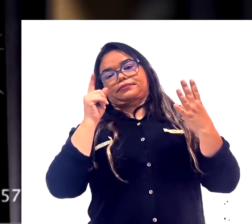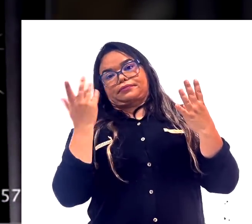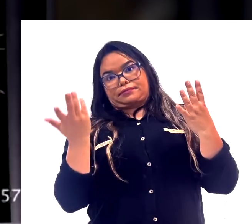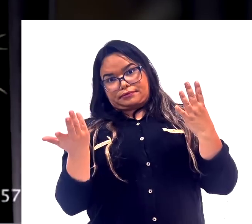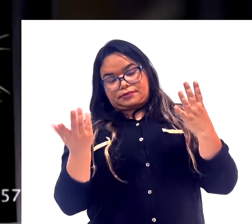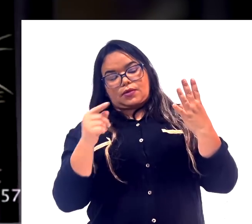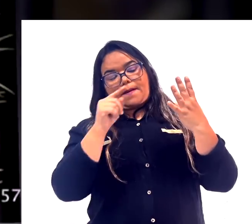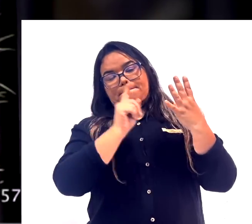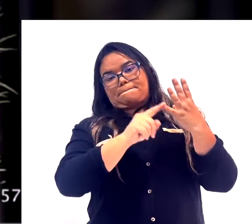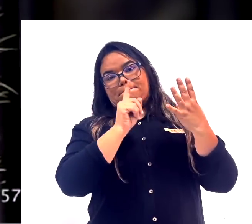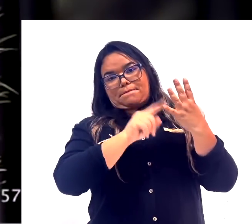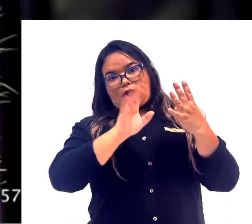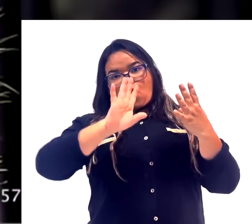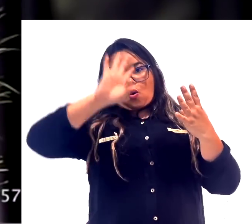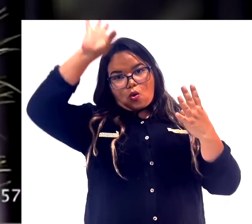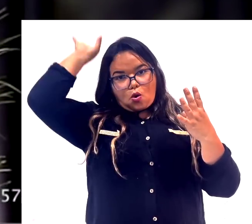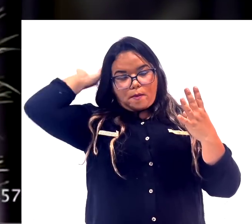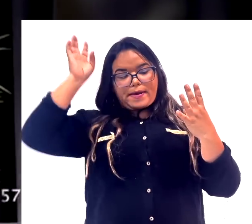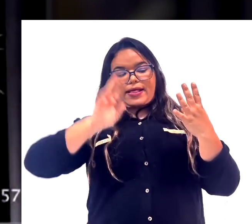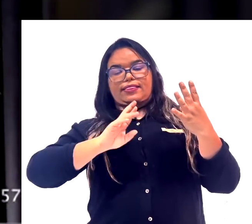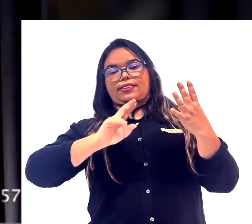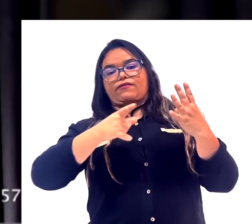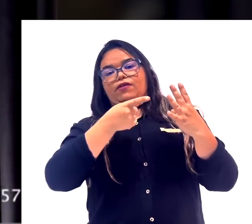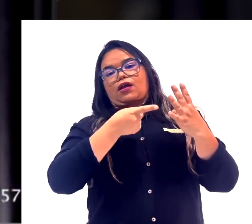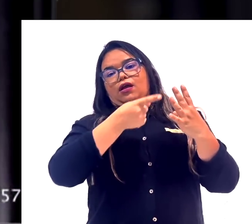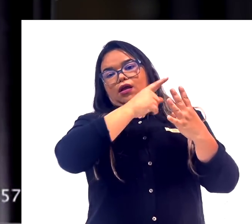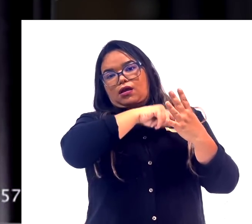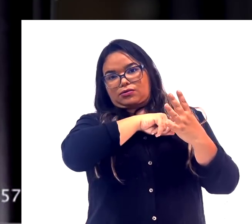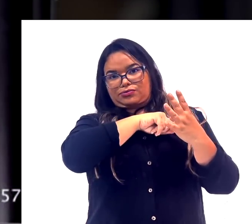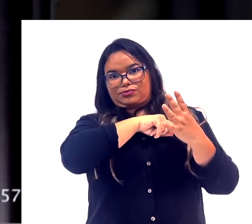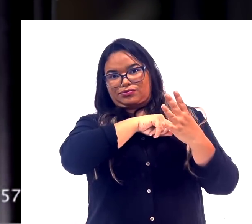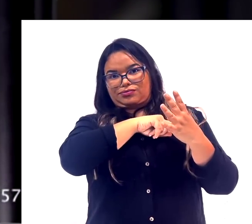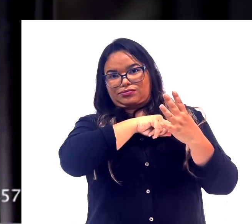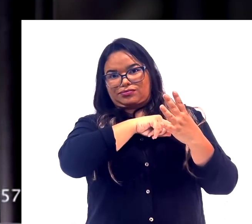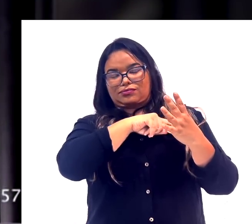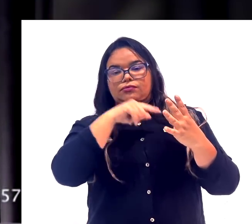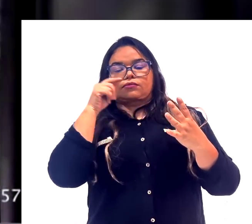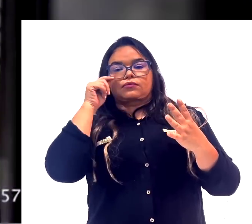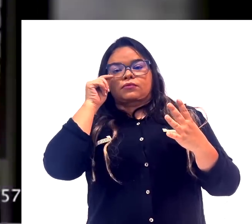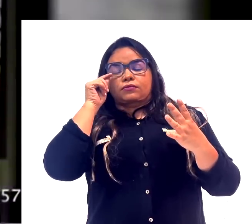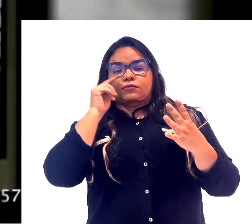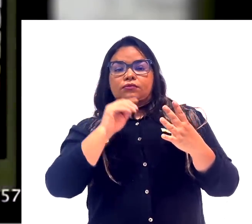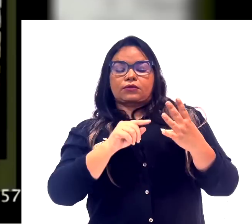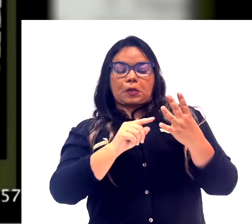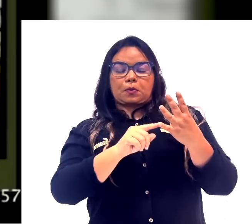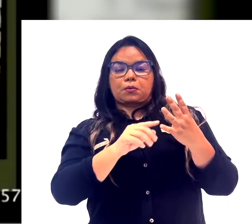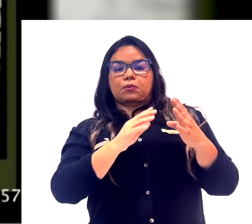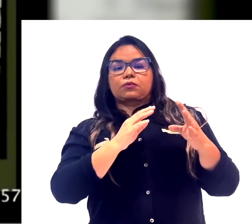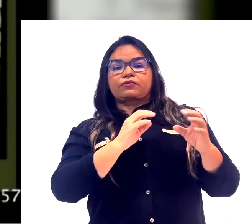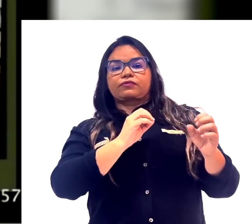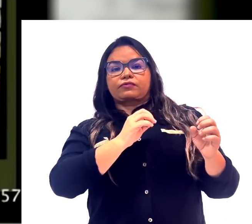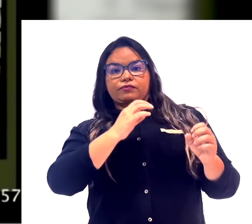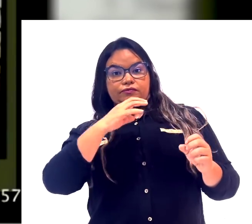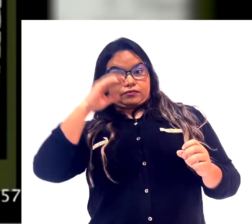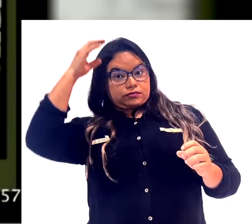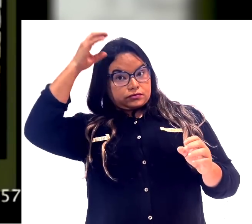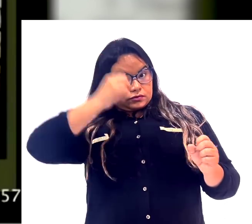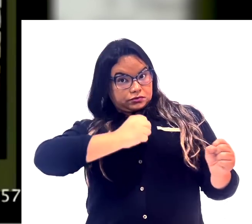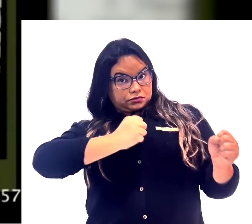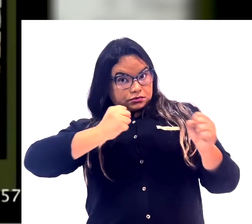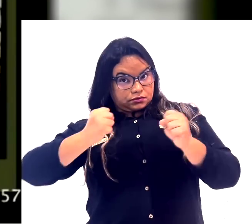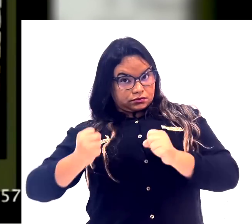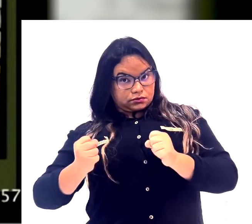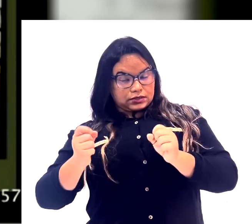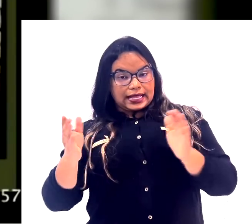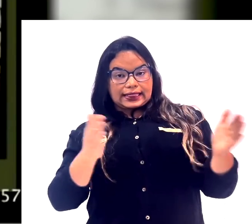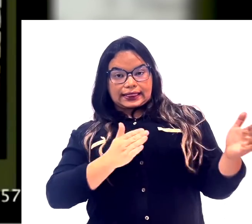será diferente dos outros por causa daquela besta. E ele governará por quanto tempo? Até que